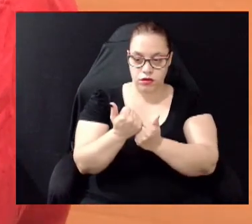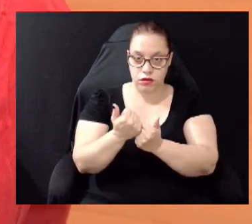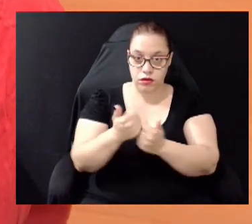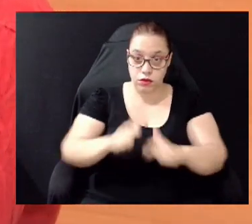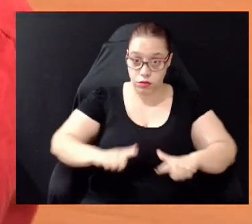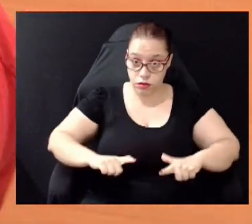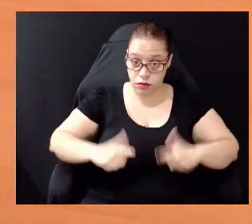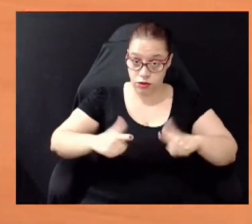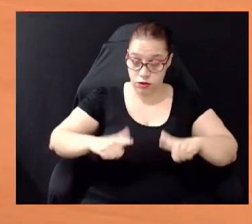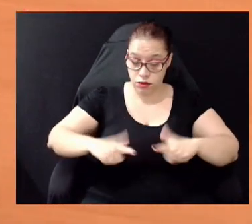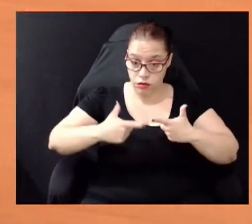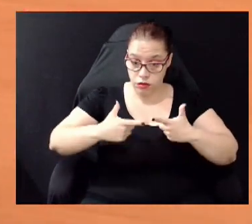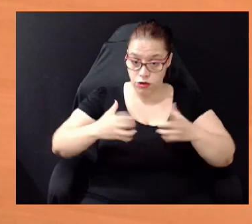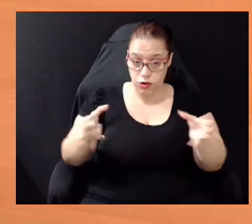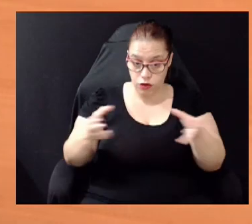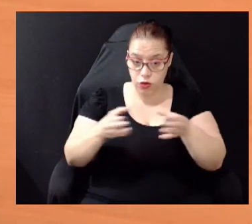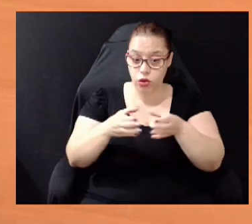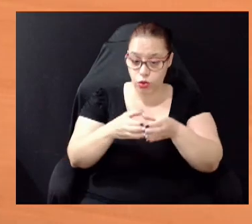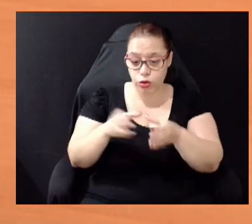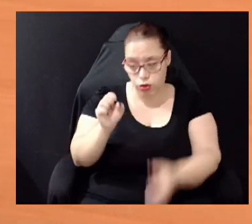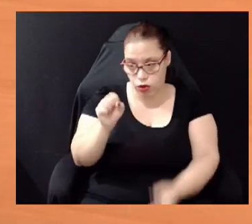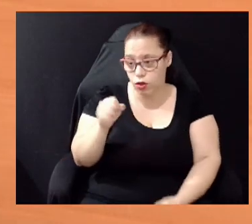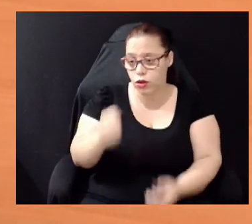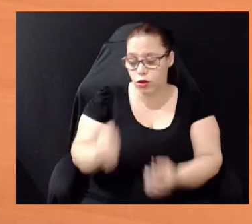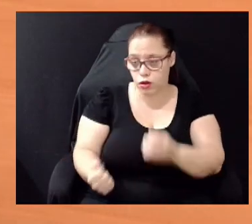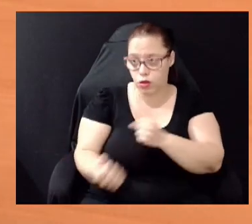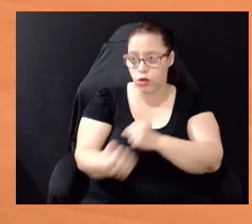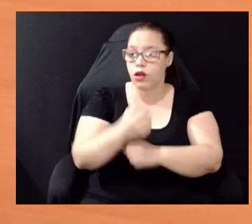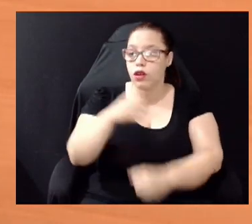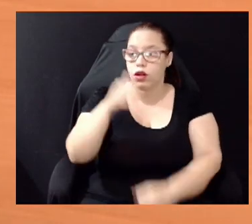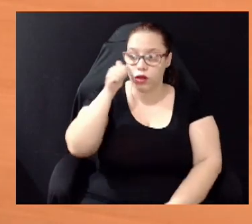é em conjunto mesmo, né, em defesa das mulheres aqui na cidade,